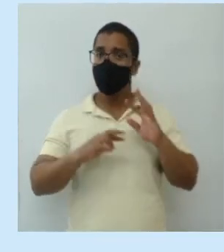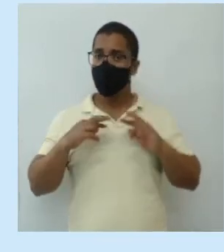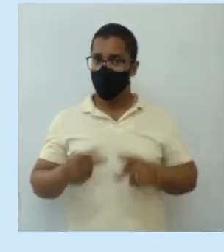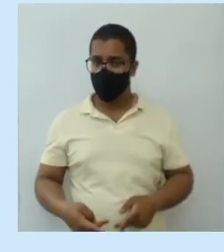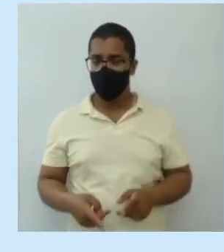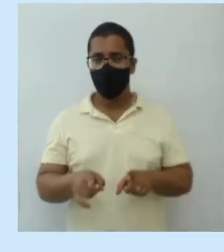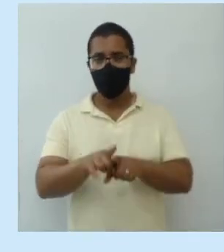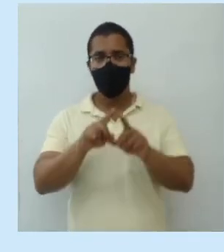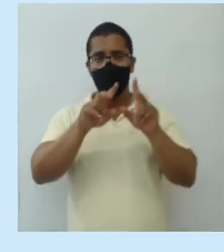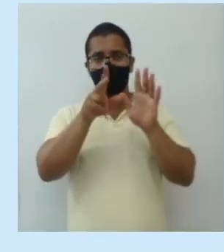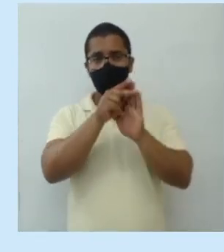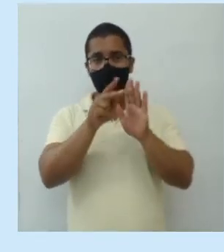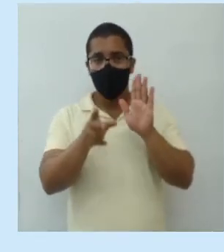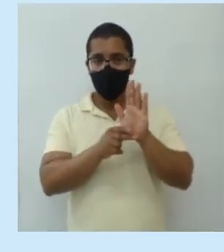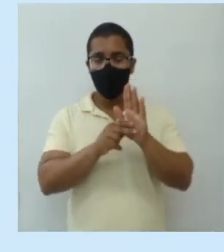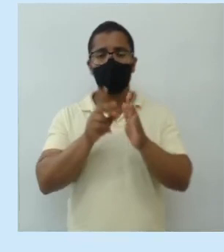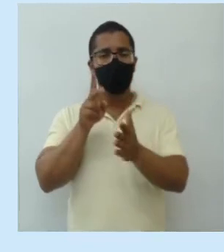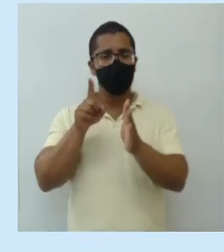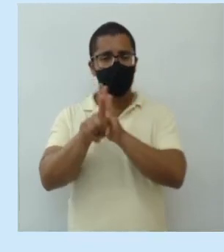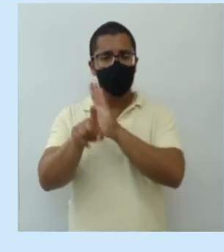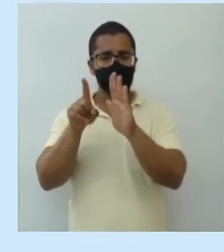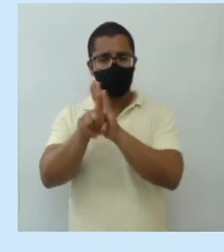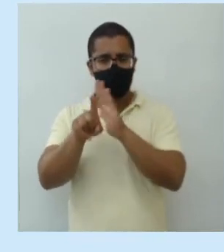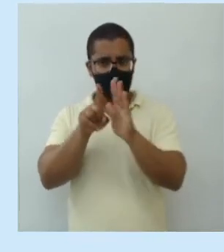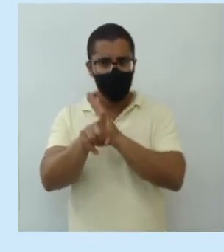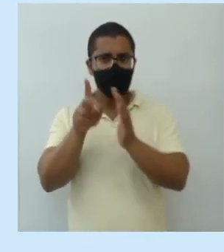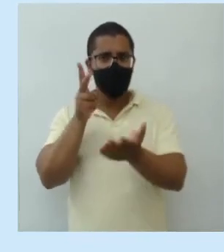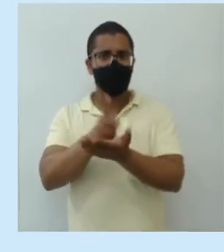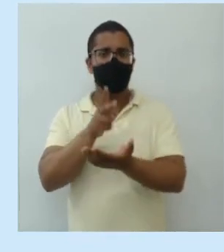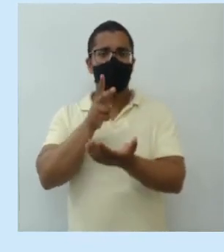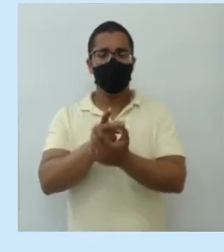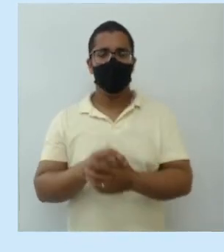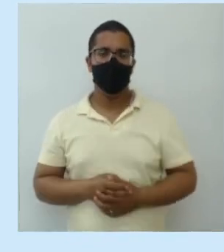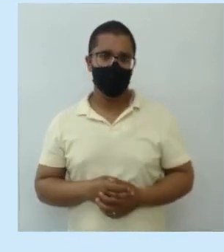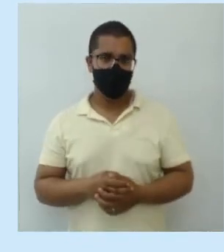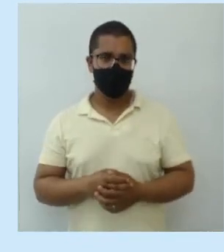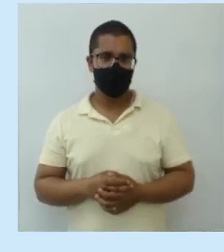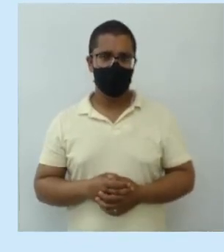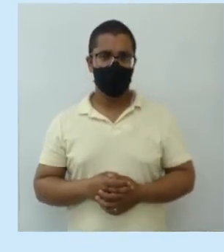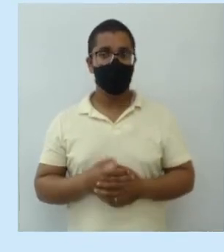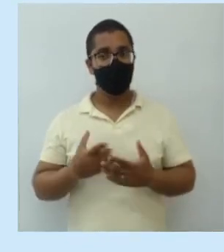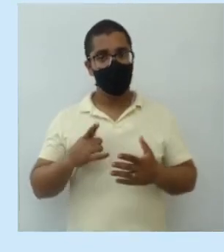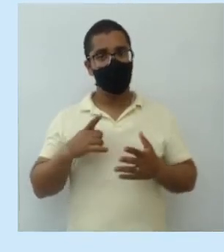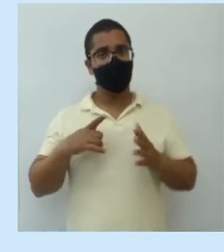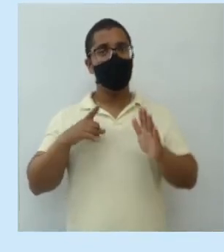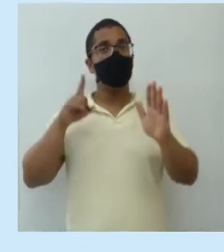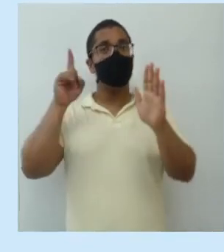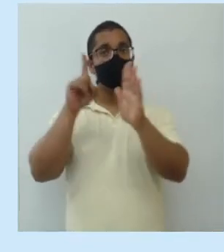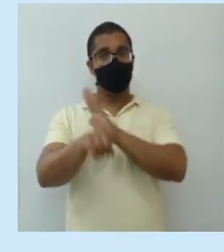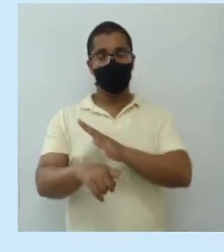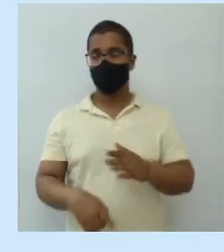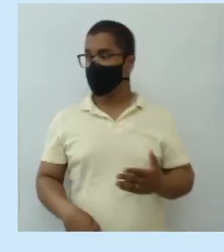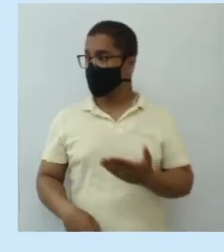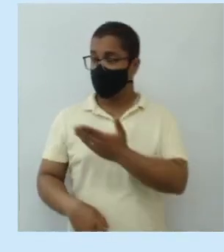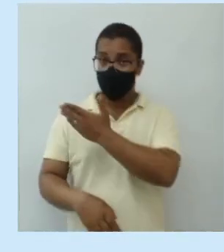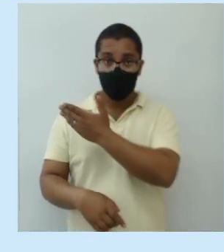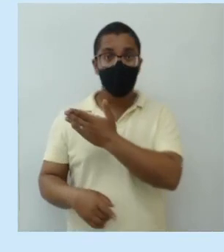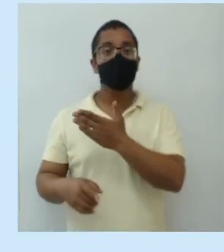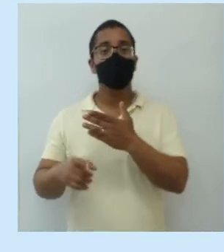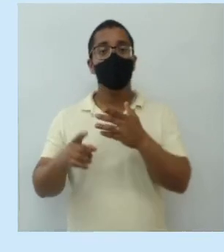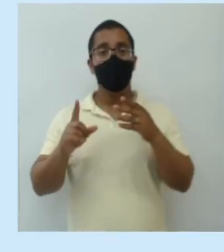um conteúdo muito explorado nessas provas, né, nessas avaliações. E aí trago uma questão como desafio, que é do Enem